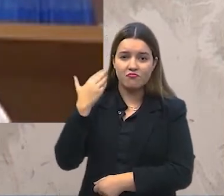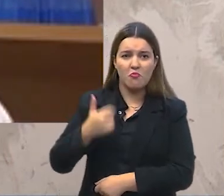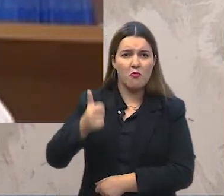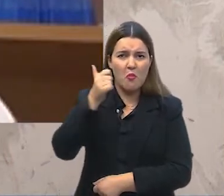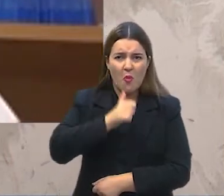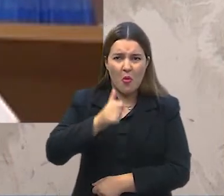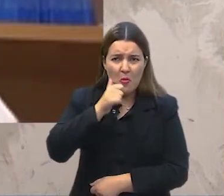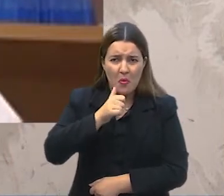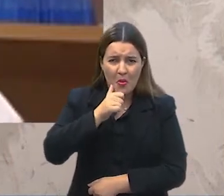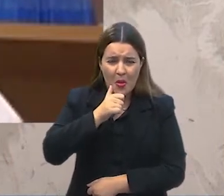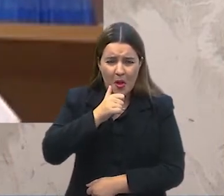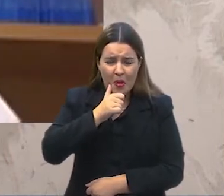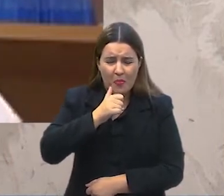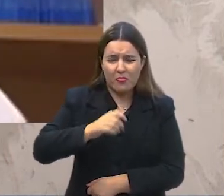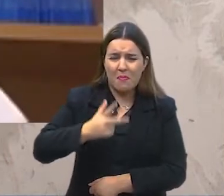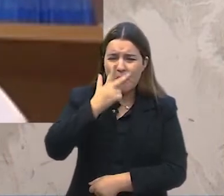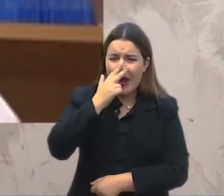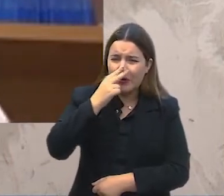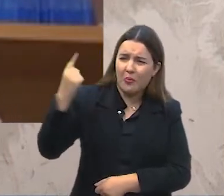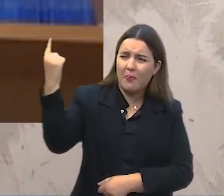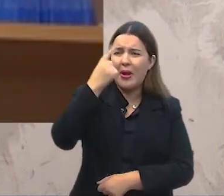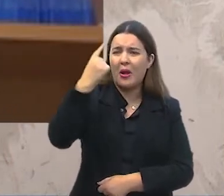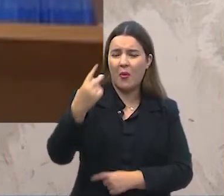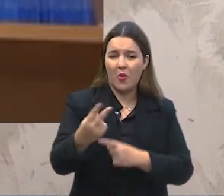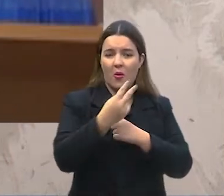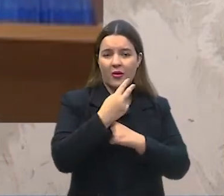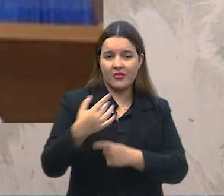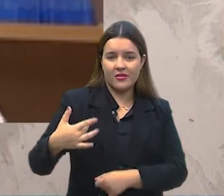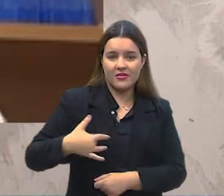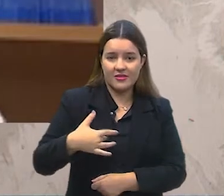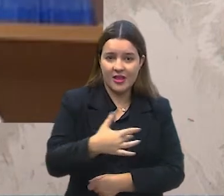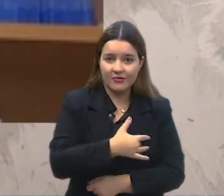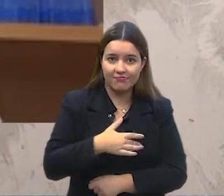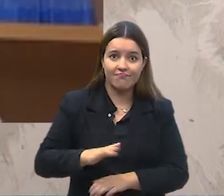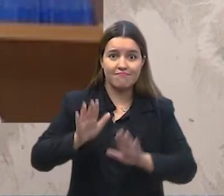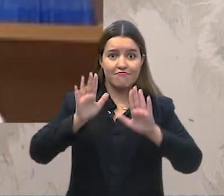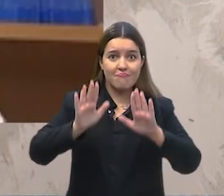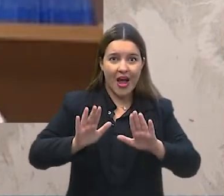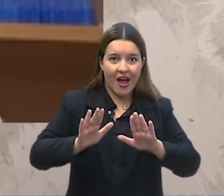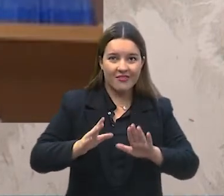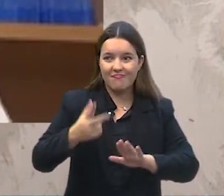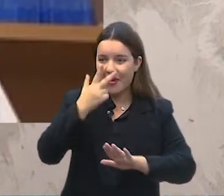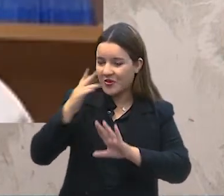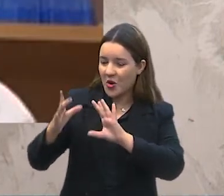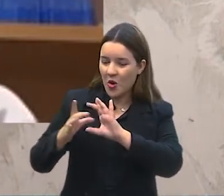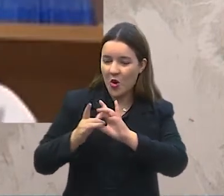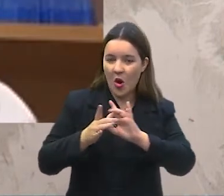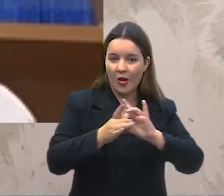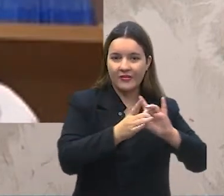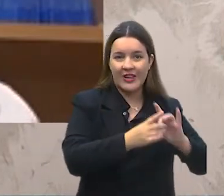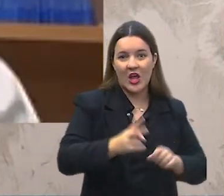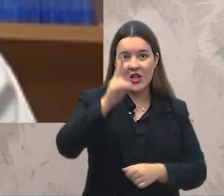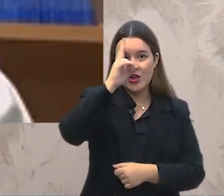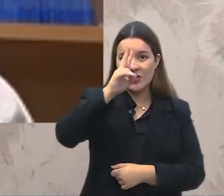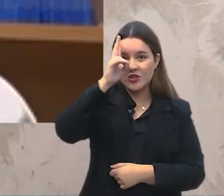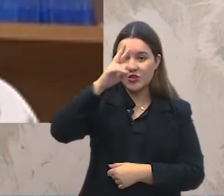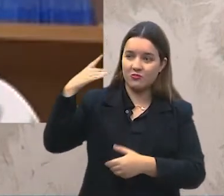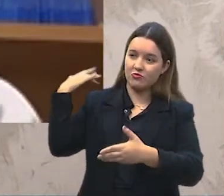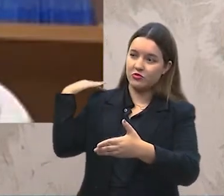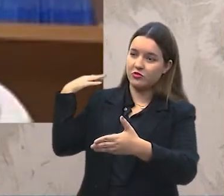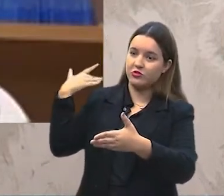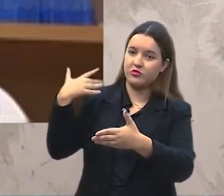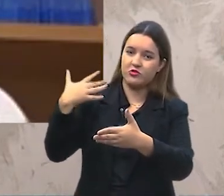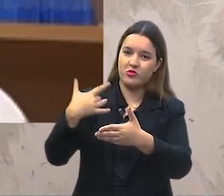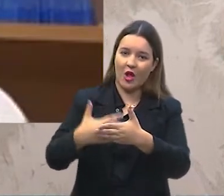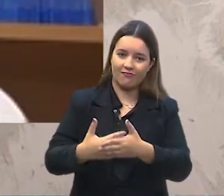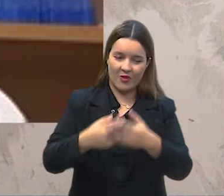são campeãs em cuidar da saúde, né? Mas você sabe que tem algo a ver com um comportamento que é evolutivo no ser humano,